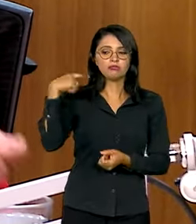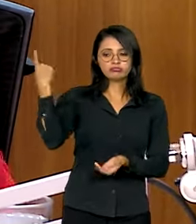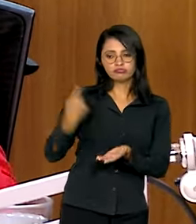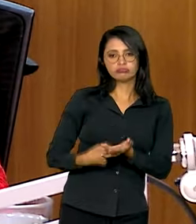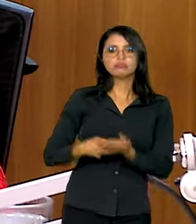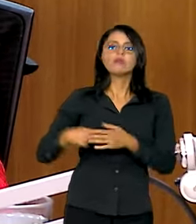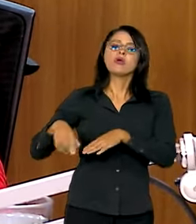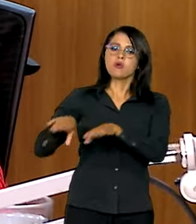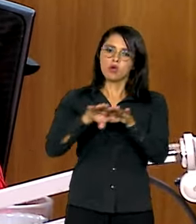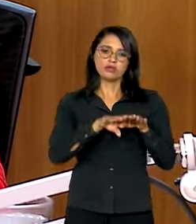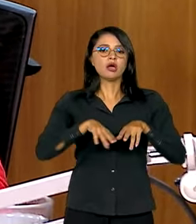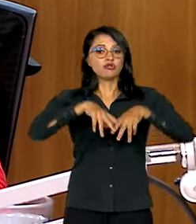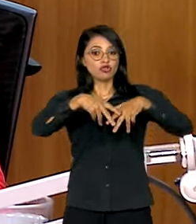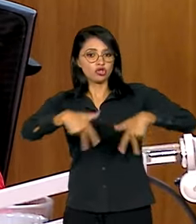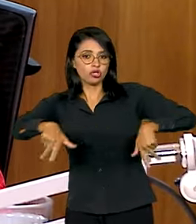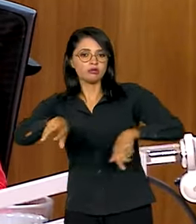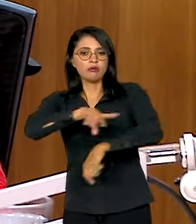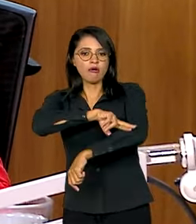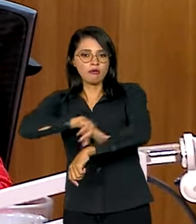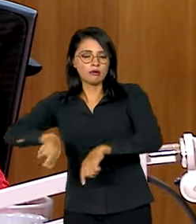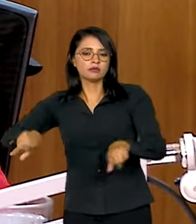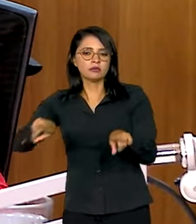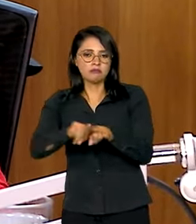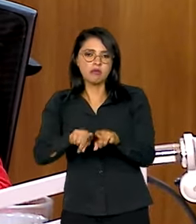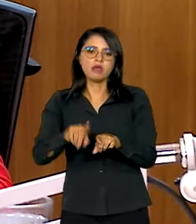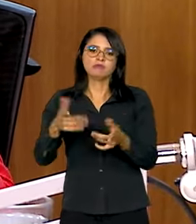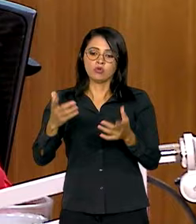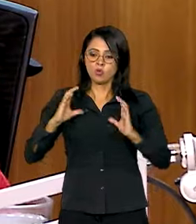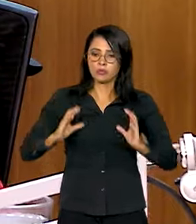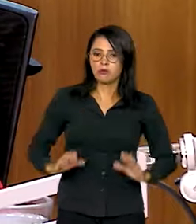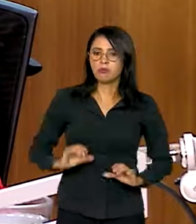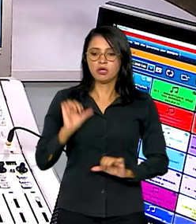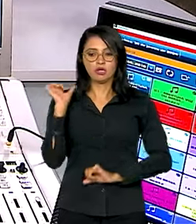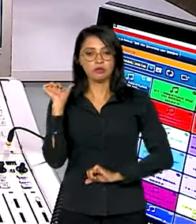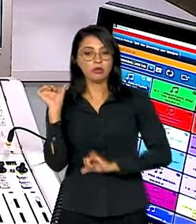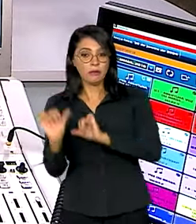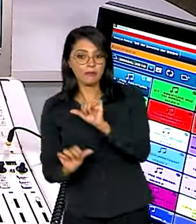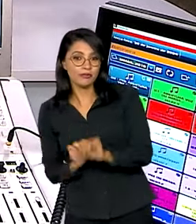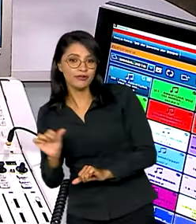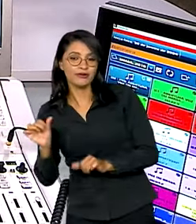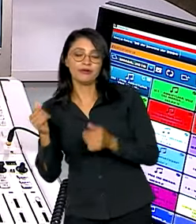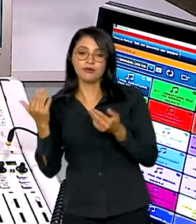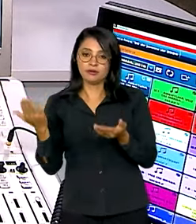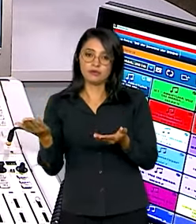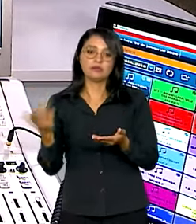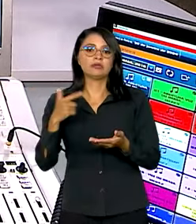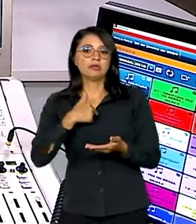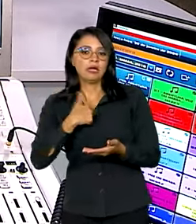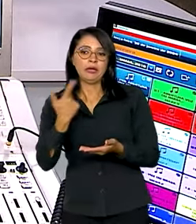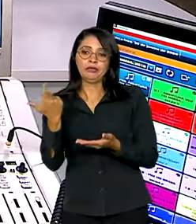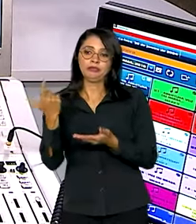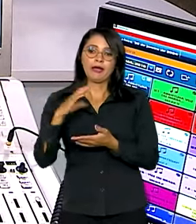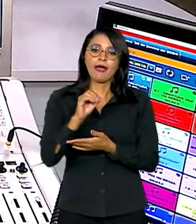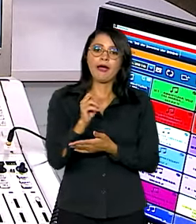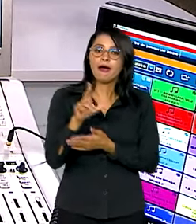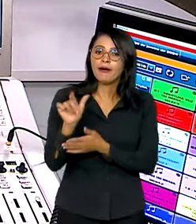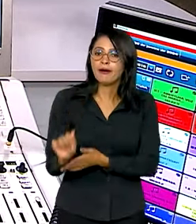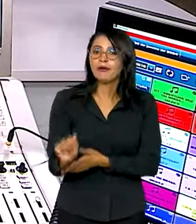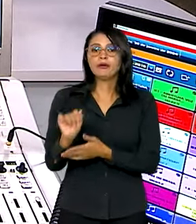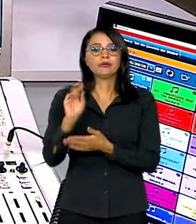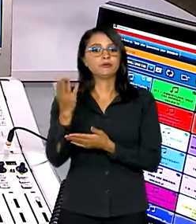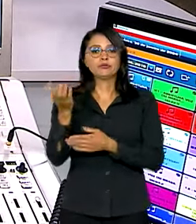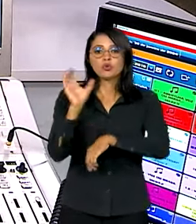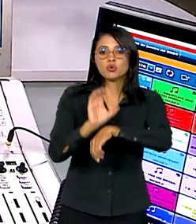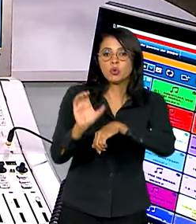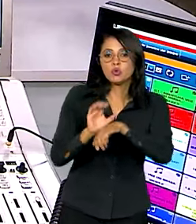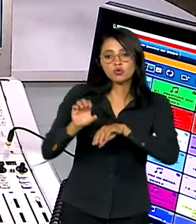igualdade de gênero e de raça, tendo atitudes, mudanças, seja de cargos, seja tendo